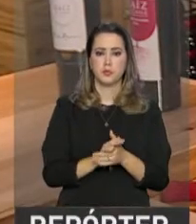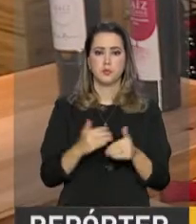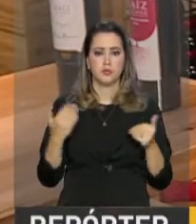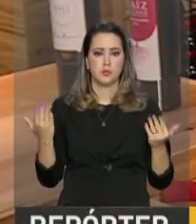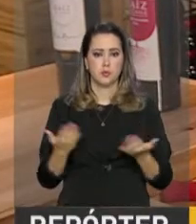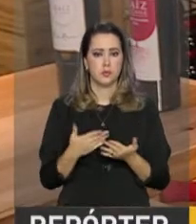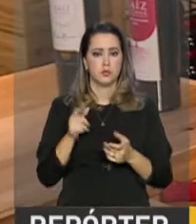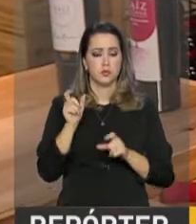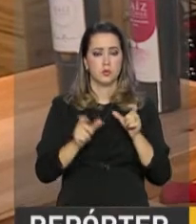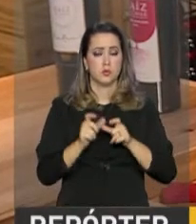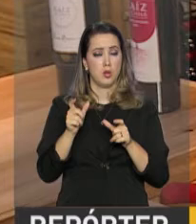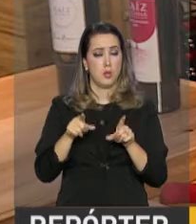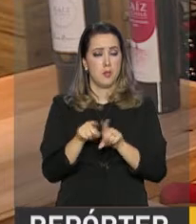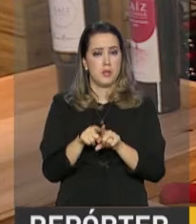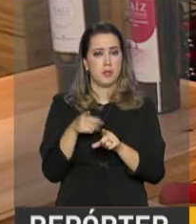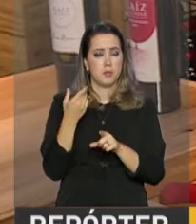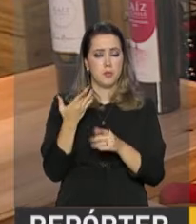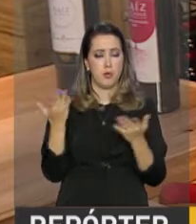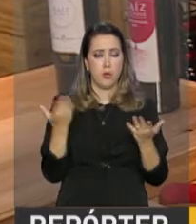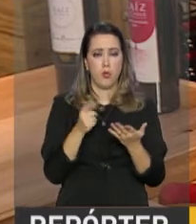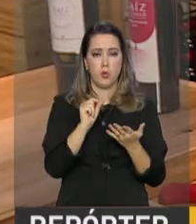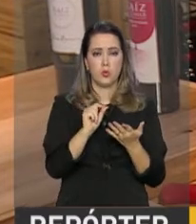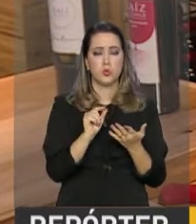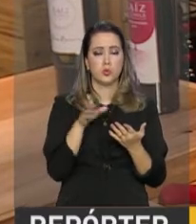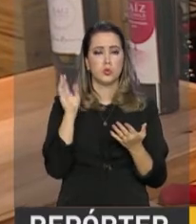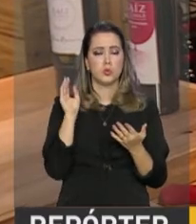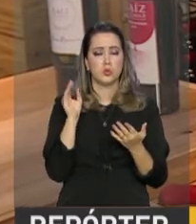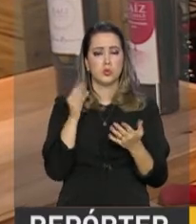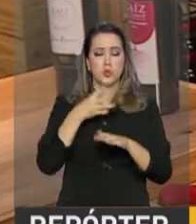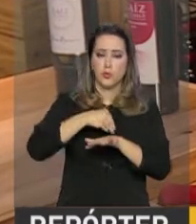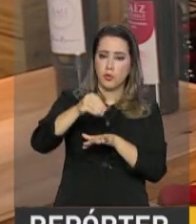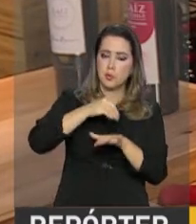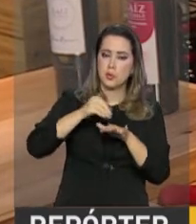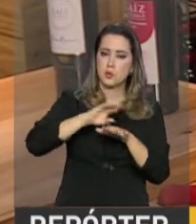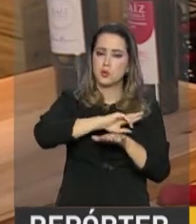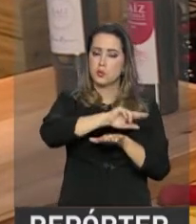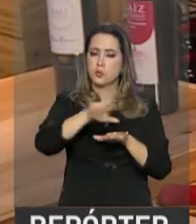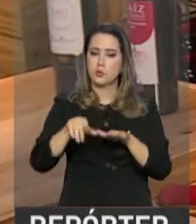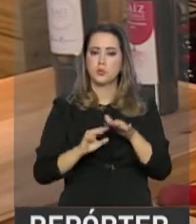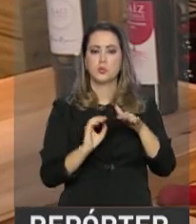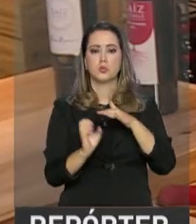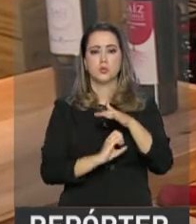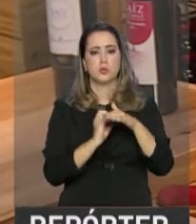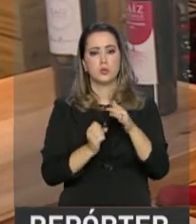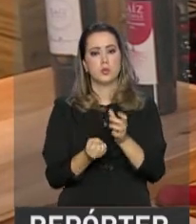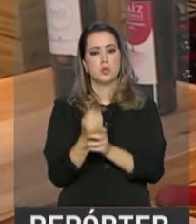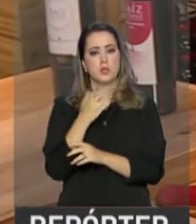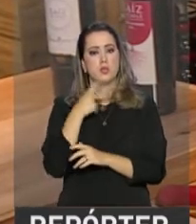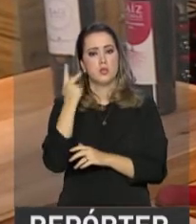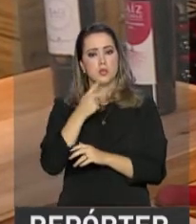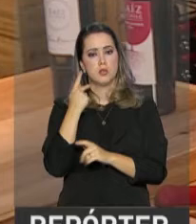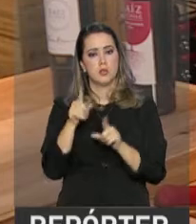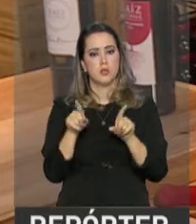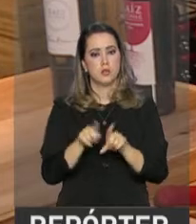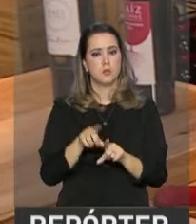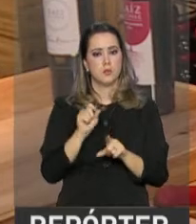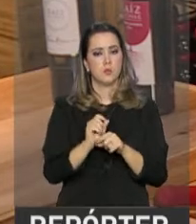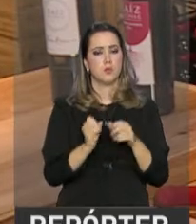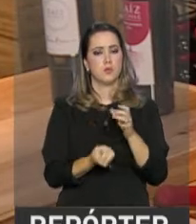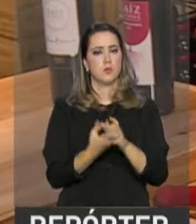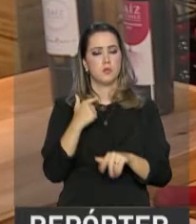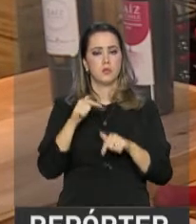sobre empregadores e trabalhadores formais no brasil o governo dessas informações da criação de políticas públicas e de